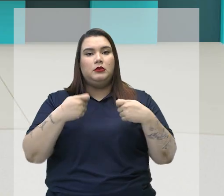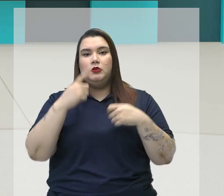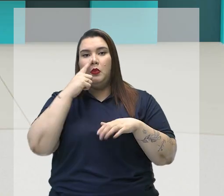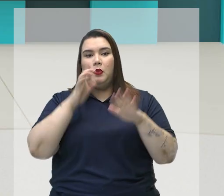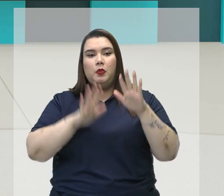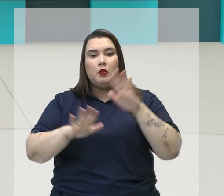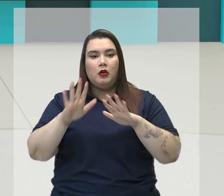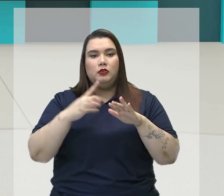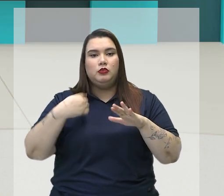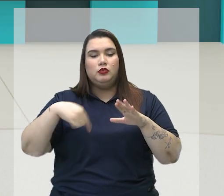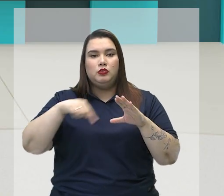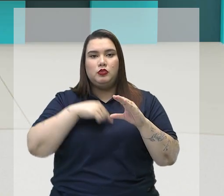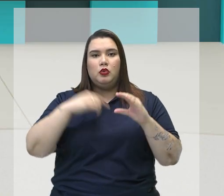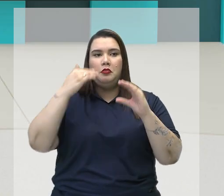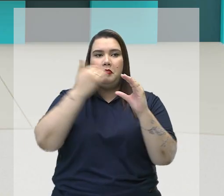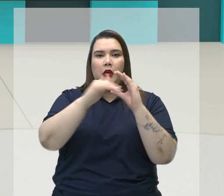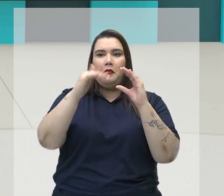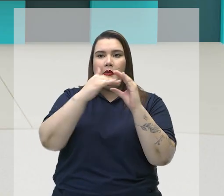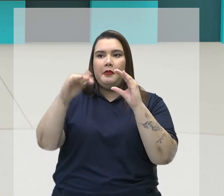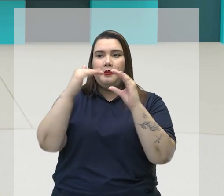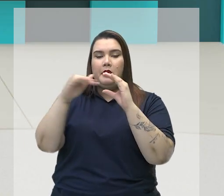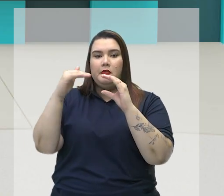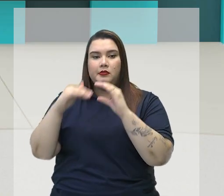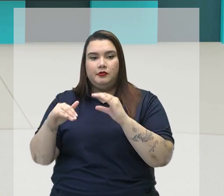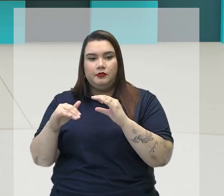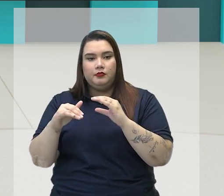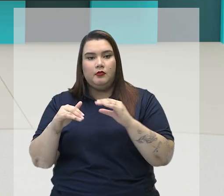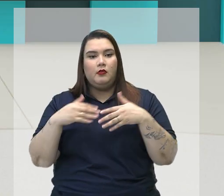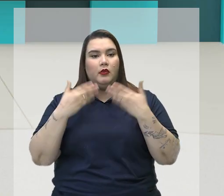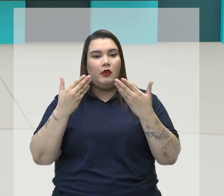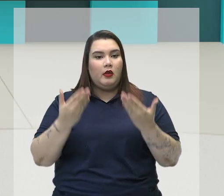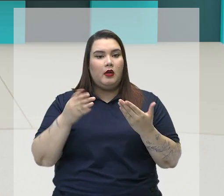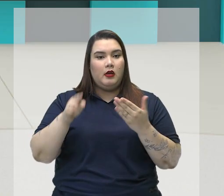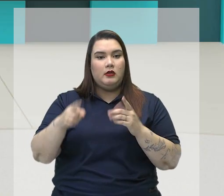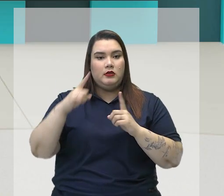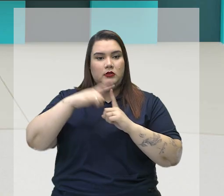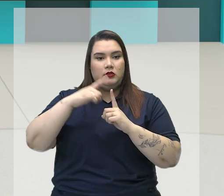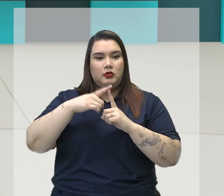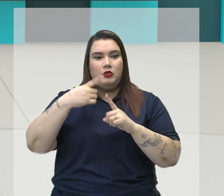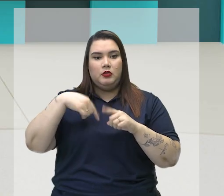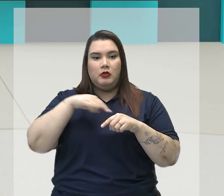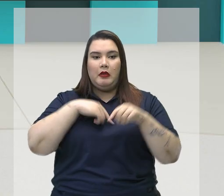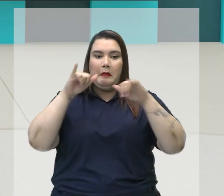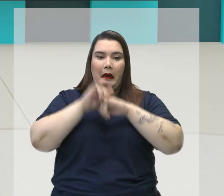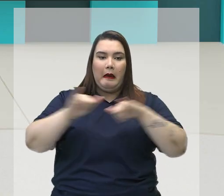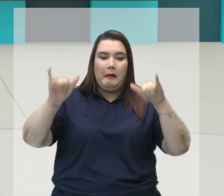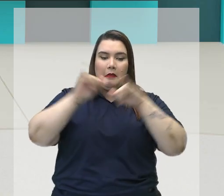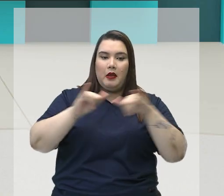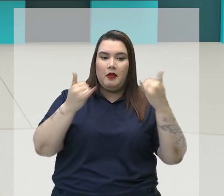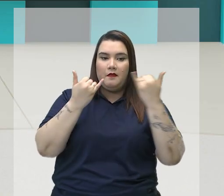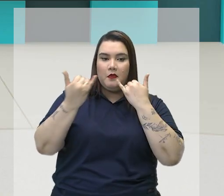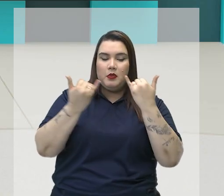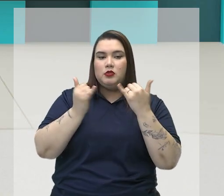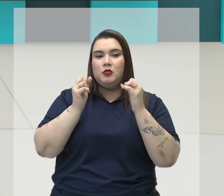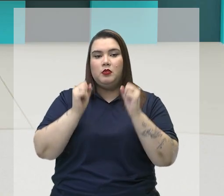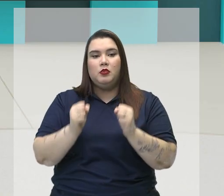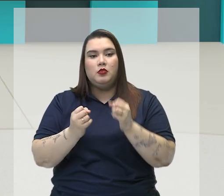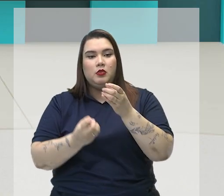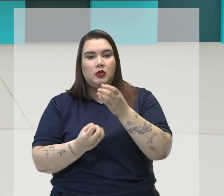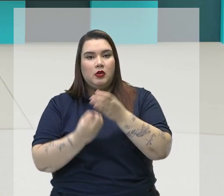esses compartilhamentos. Afinal, essa forma de sair difundindo informação pode criar